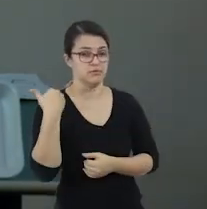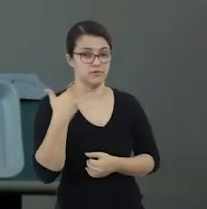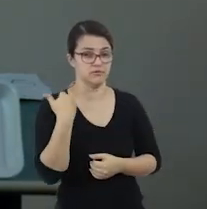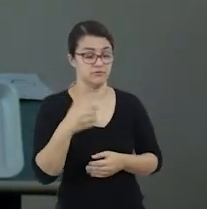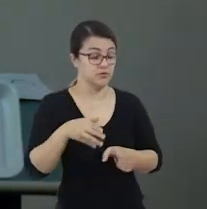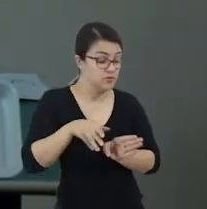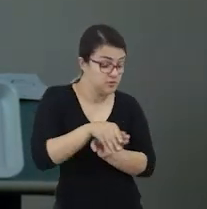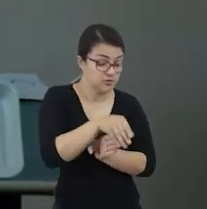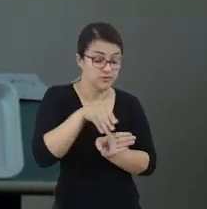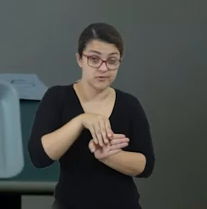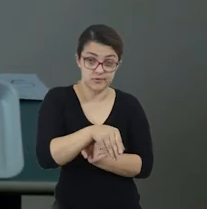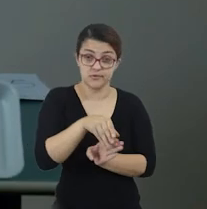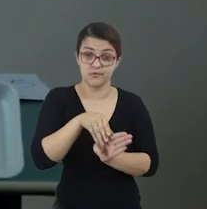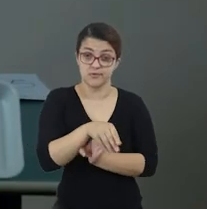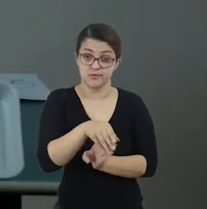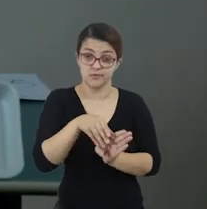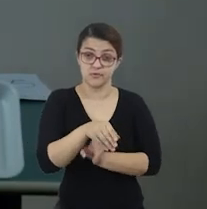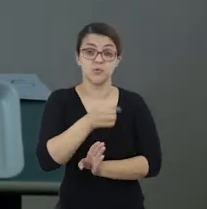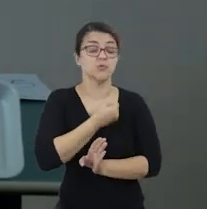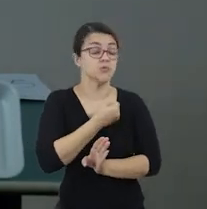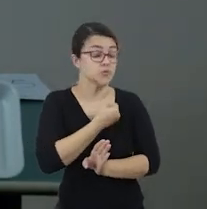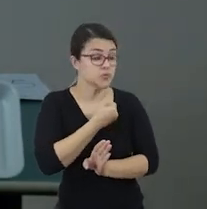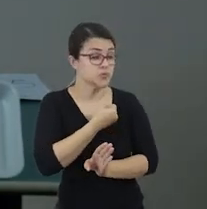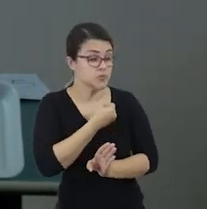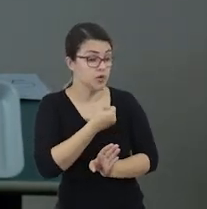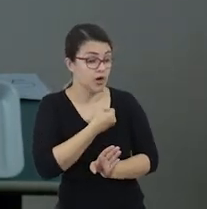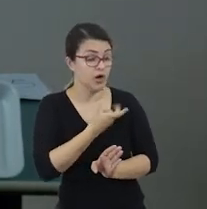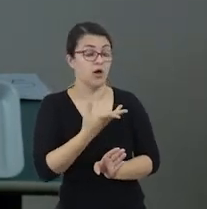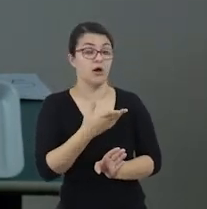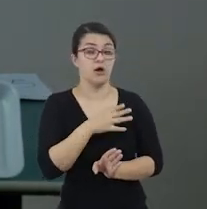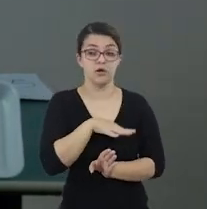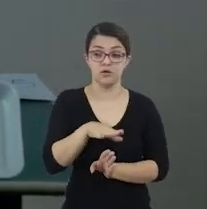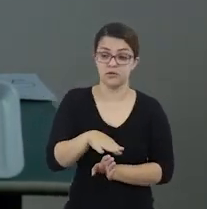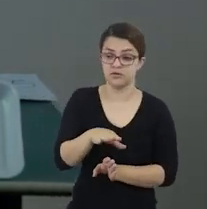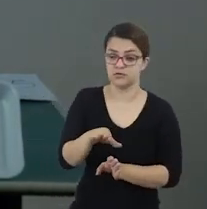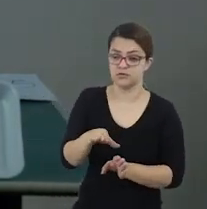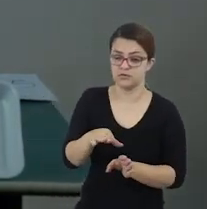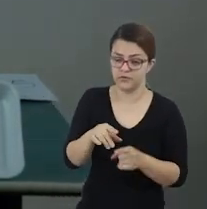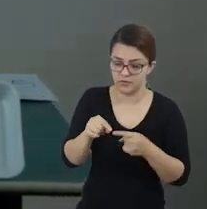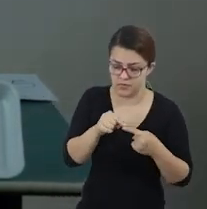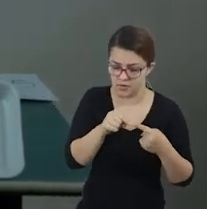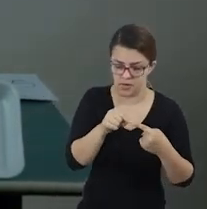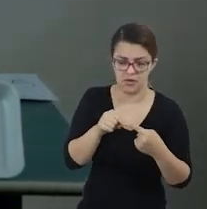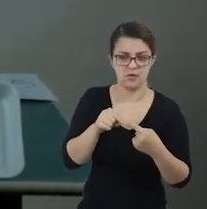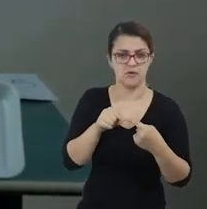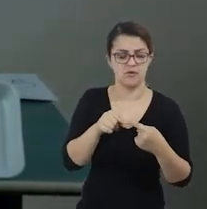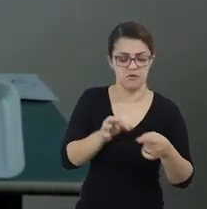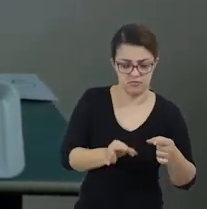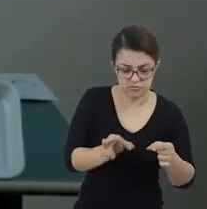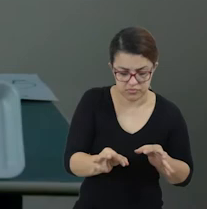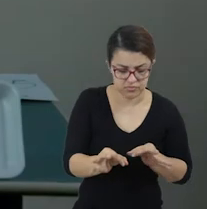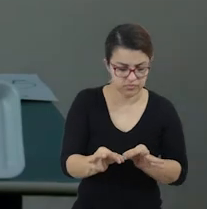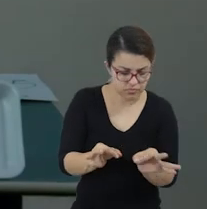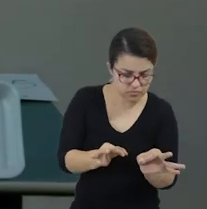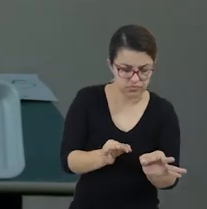vai orientando a criança, falando o número, e a criança vai colocando o grão ou objeto que você